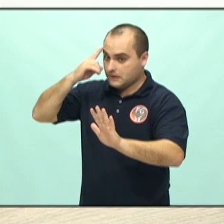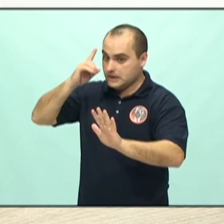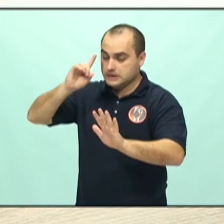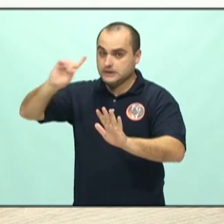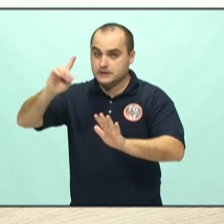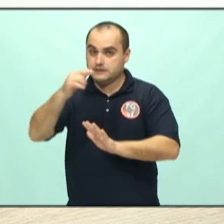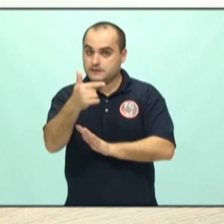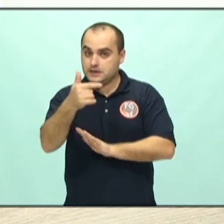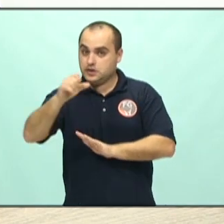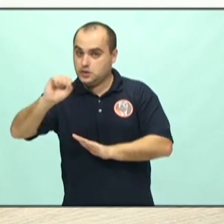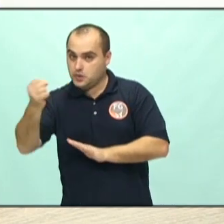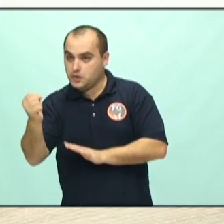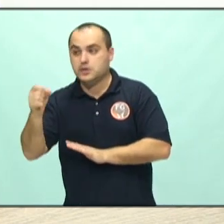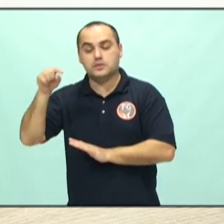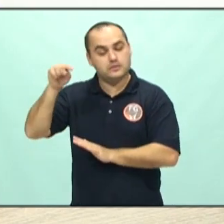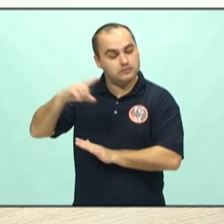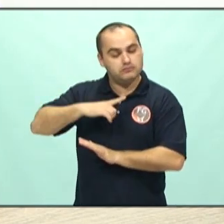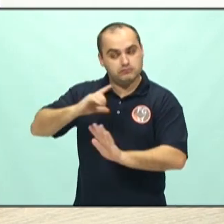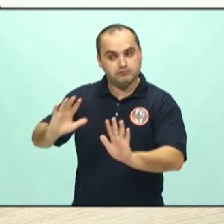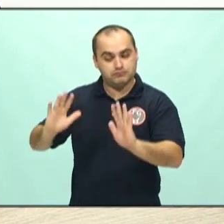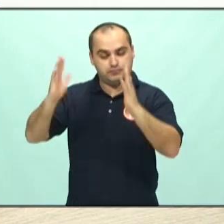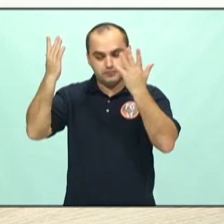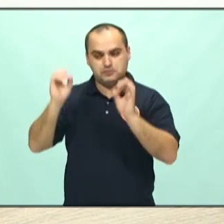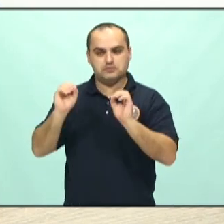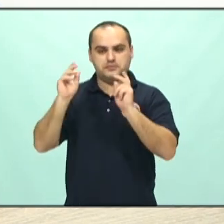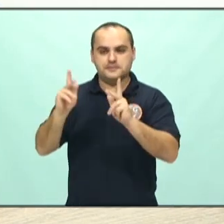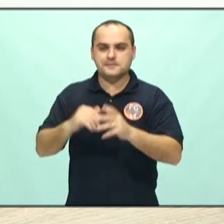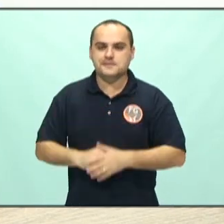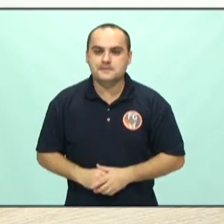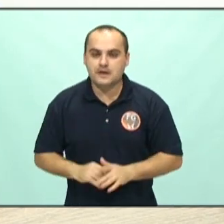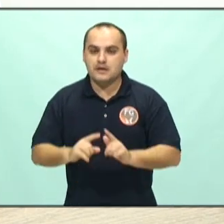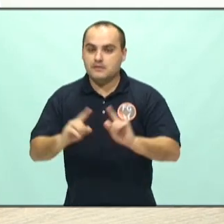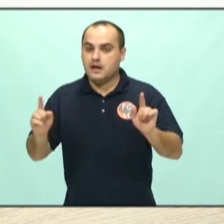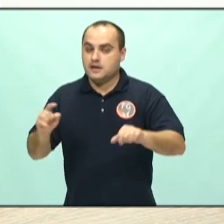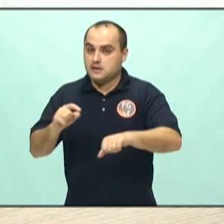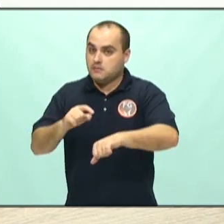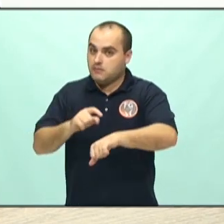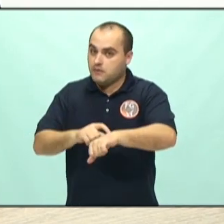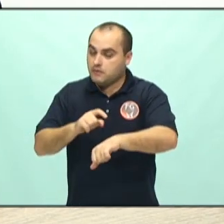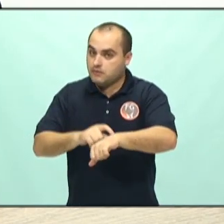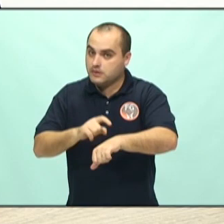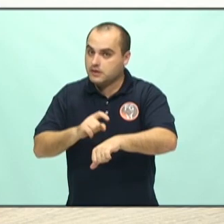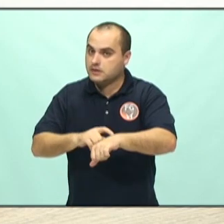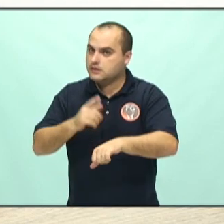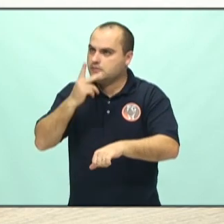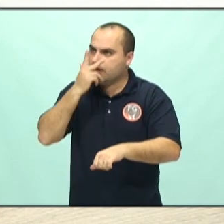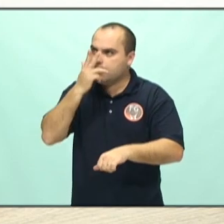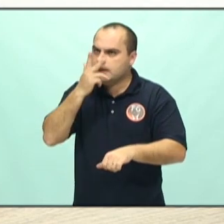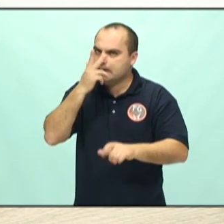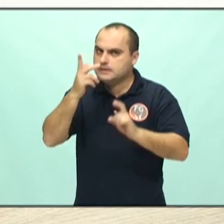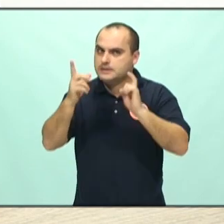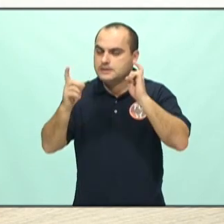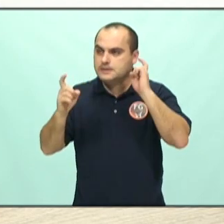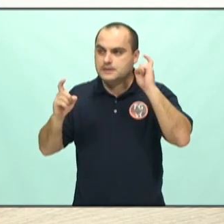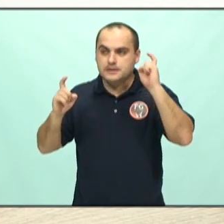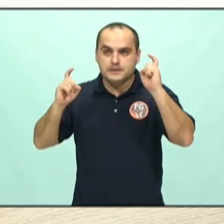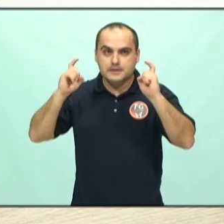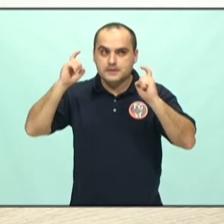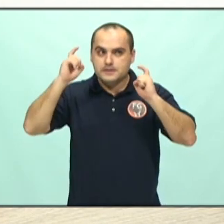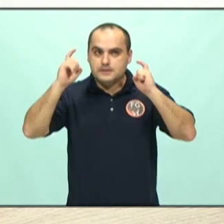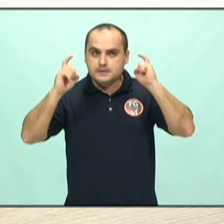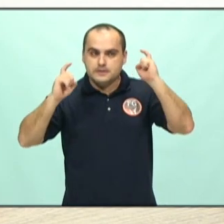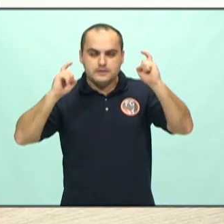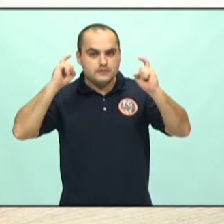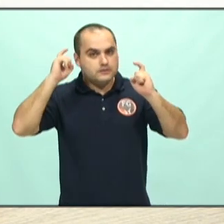Servidor Público, e nós estamos vivendo um momento muito nebuloso. Nós estamos vivendo um